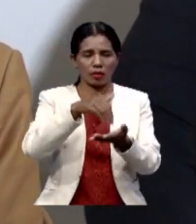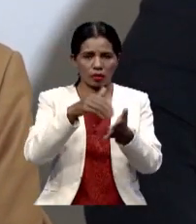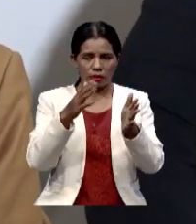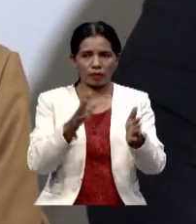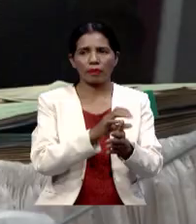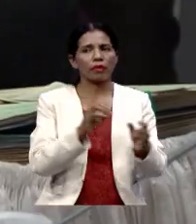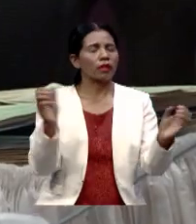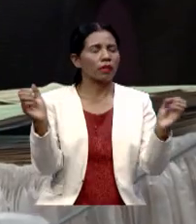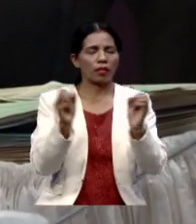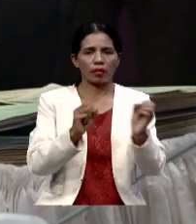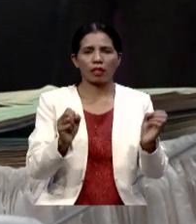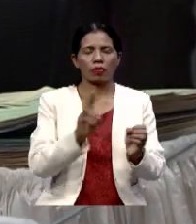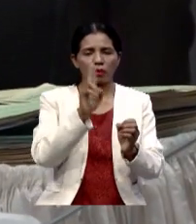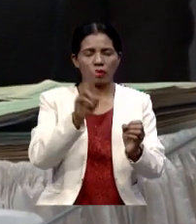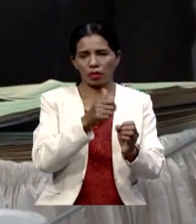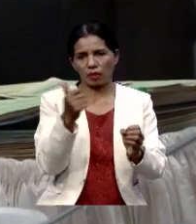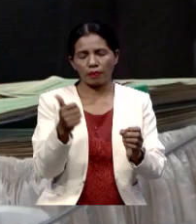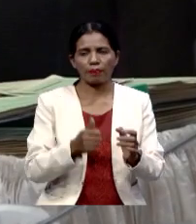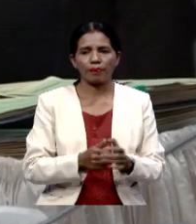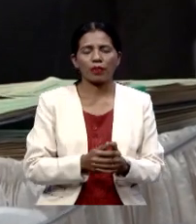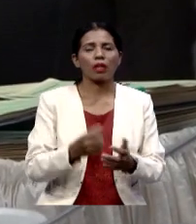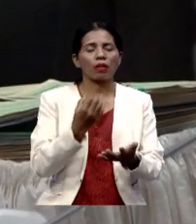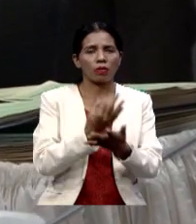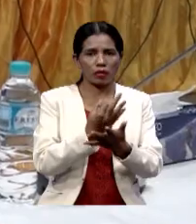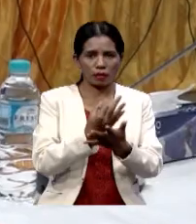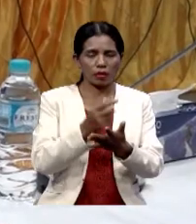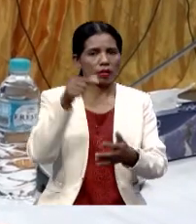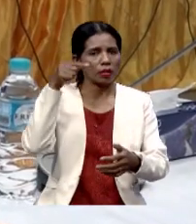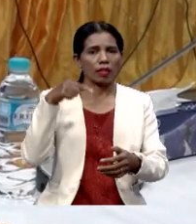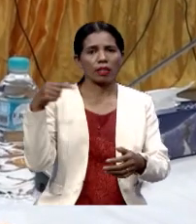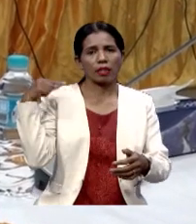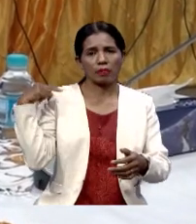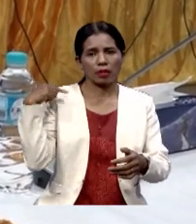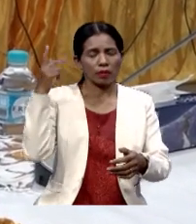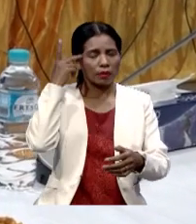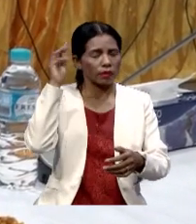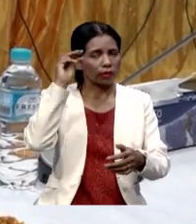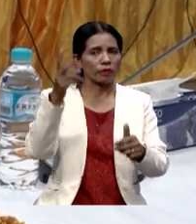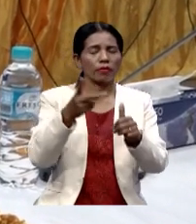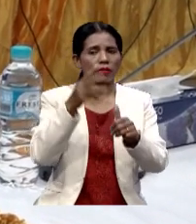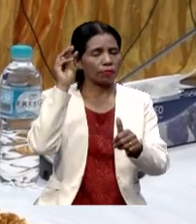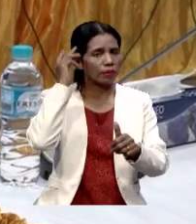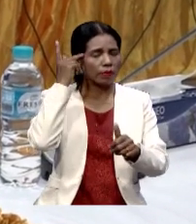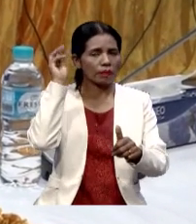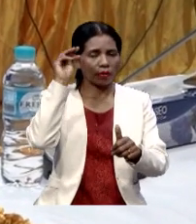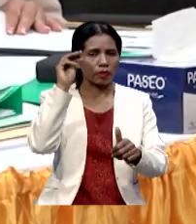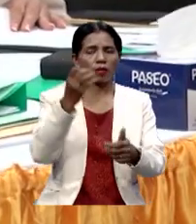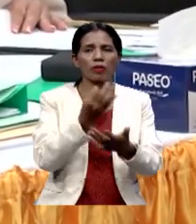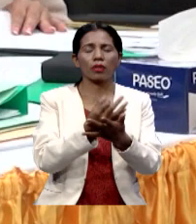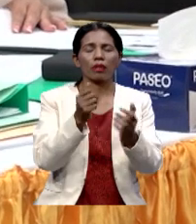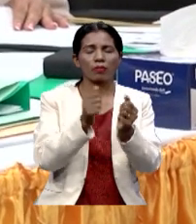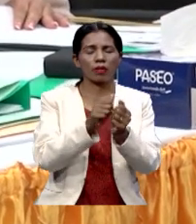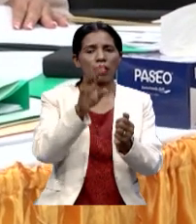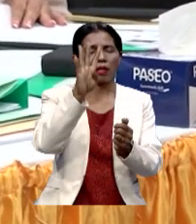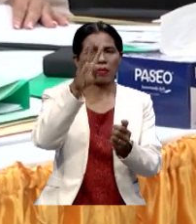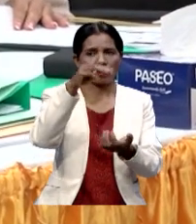Lei adicional. Orçamento geral estado ba gabinete primeiro-ministro inclui vice-primeiro-ministro Sira, o total tocam a 13 faz